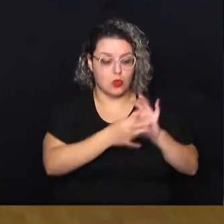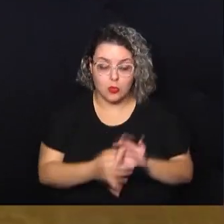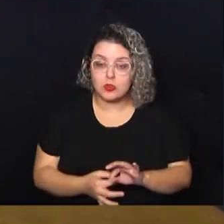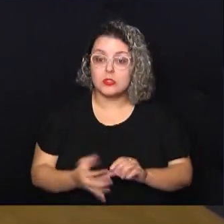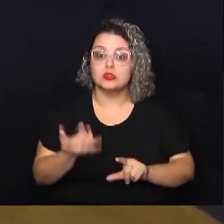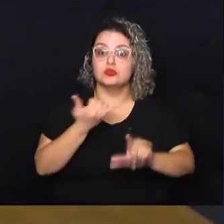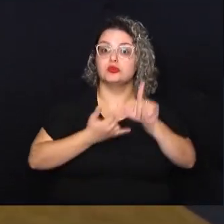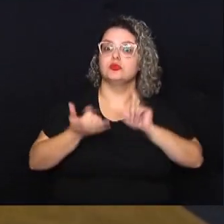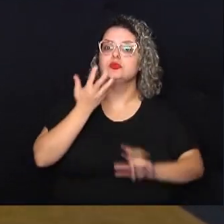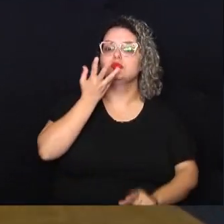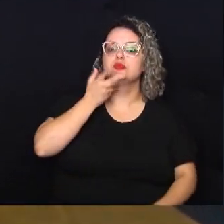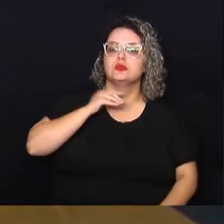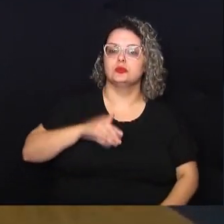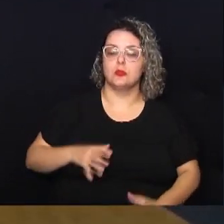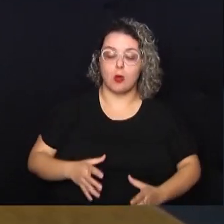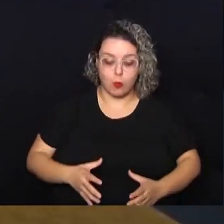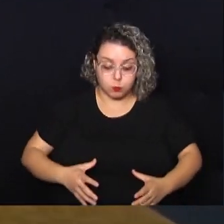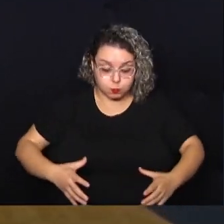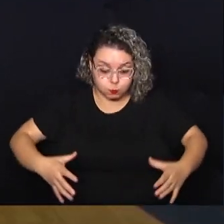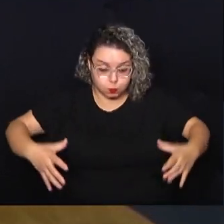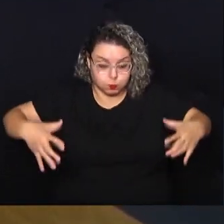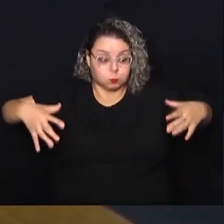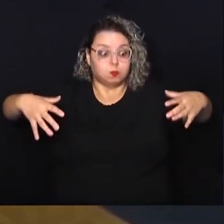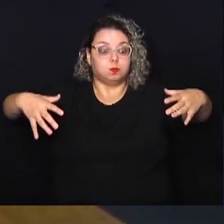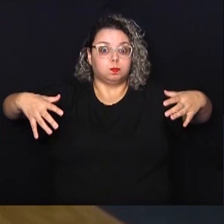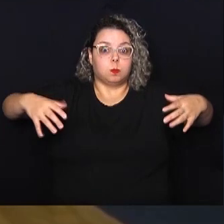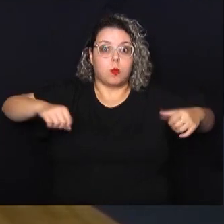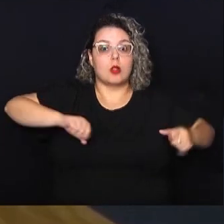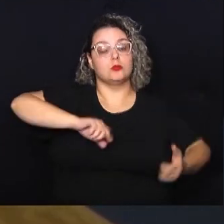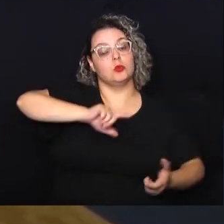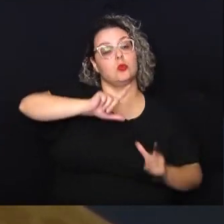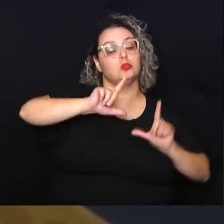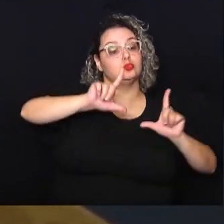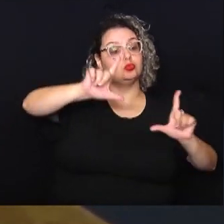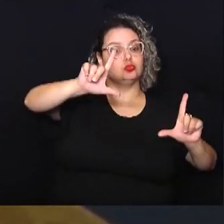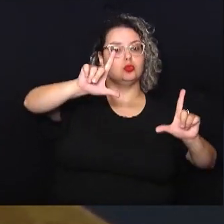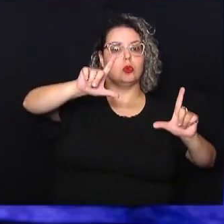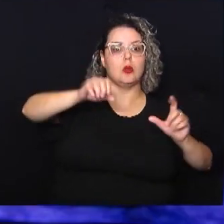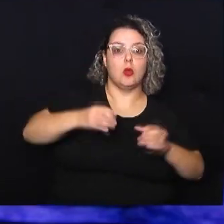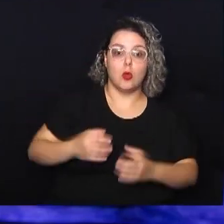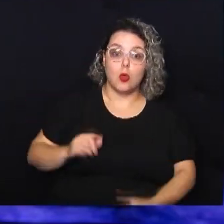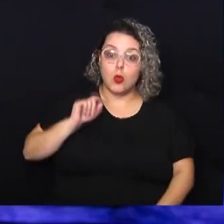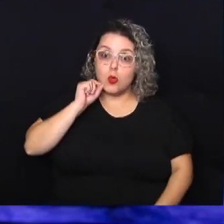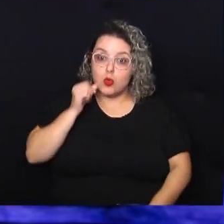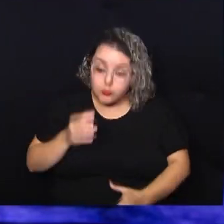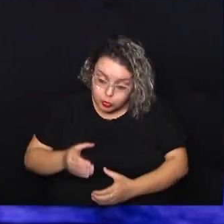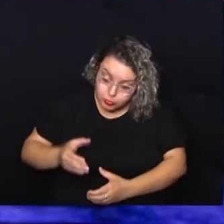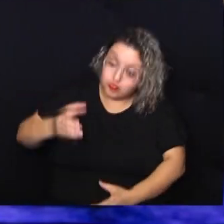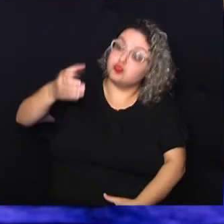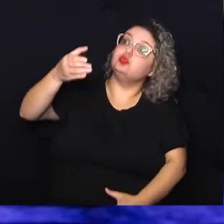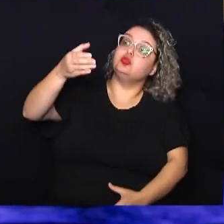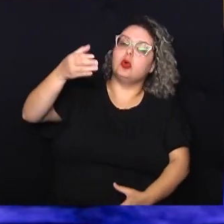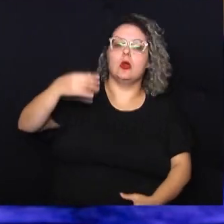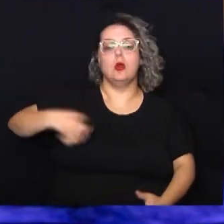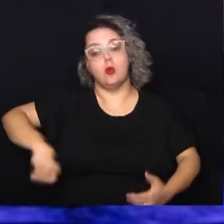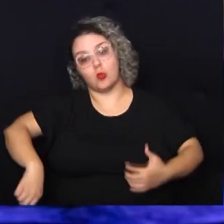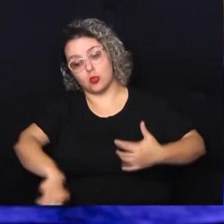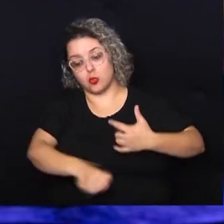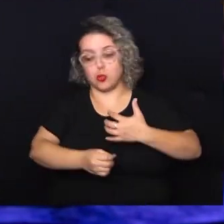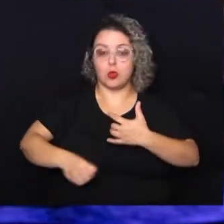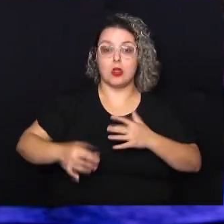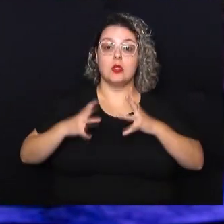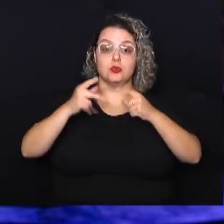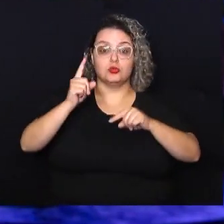Então a gente tem grandes bolas, um quadro, grandes lápis, o violoncelo. E esses